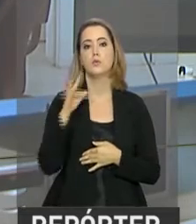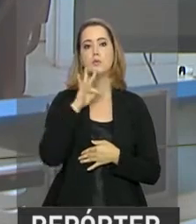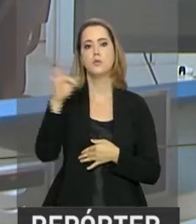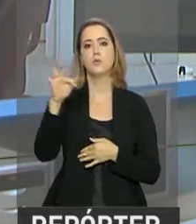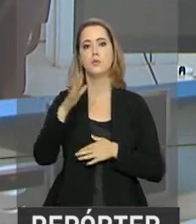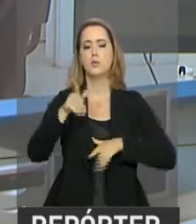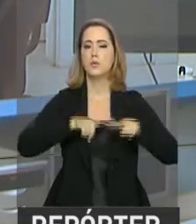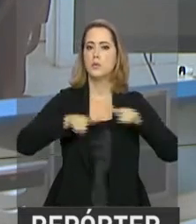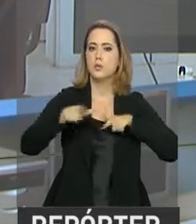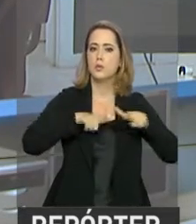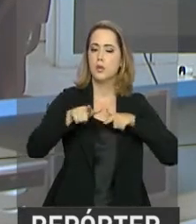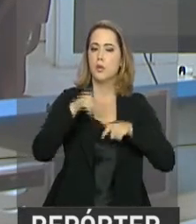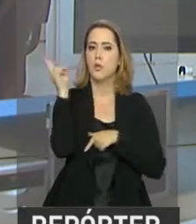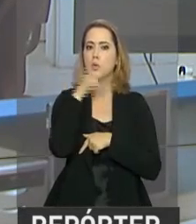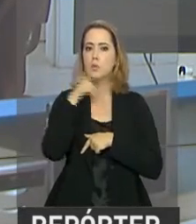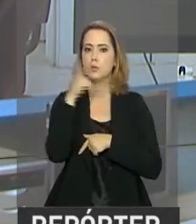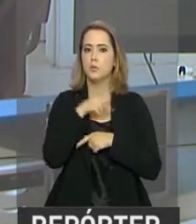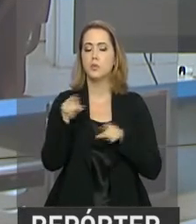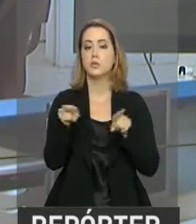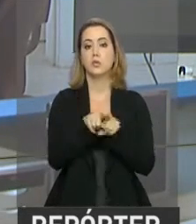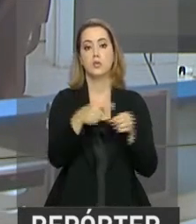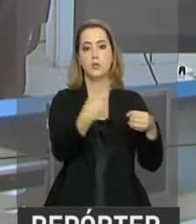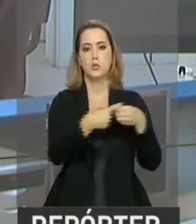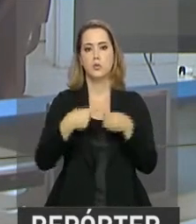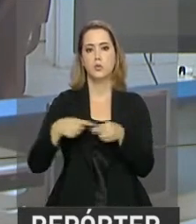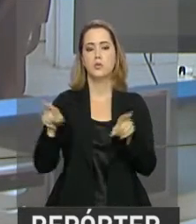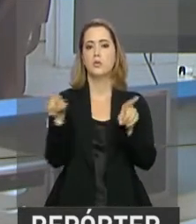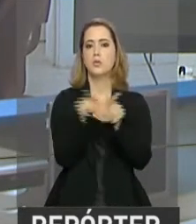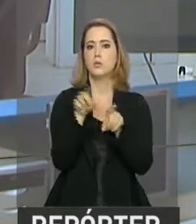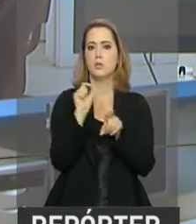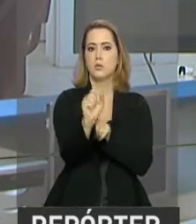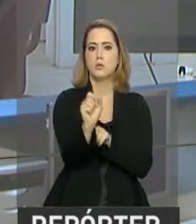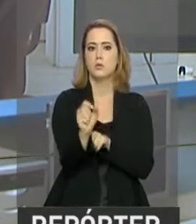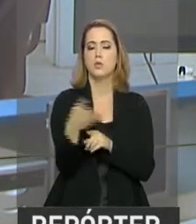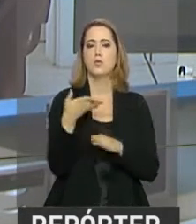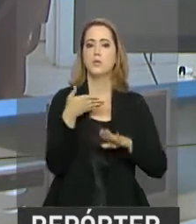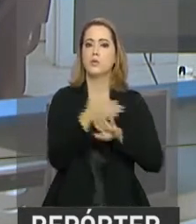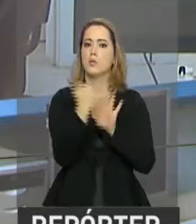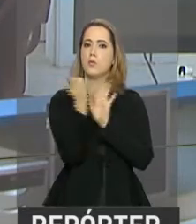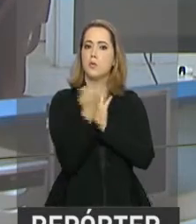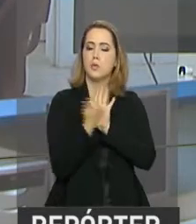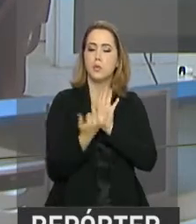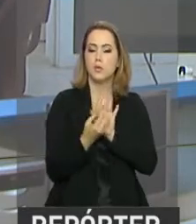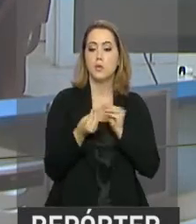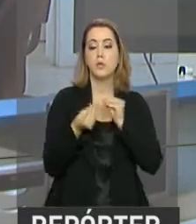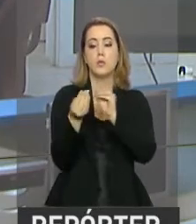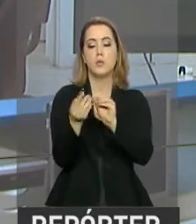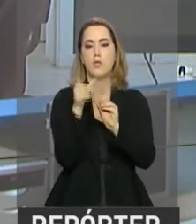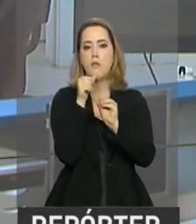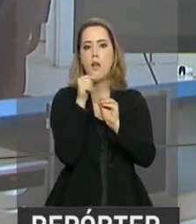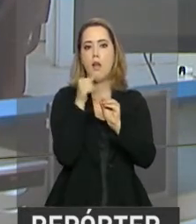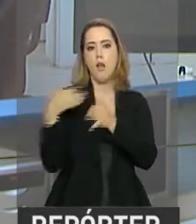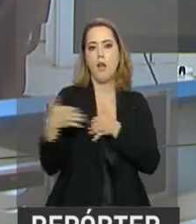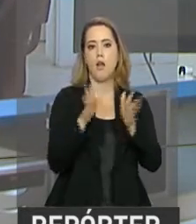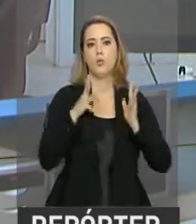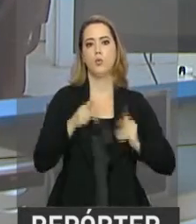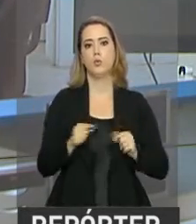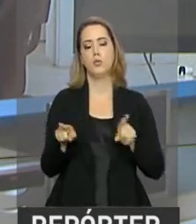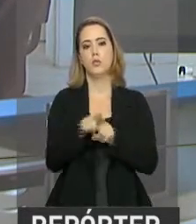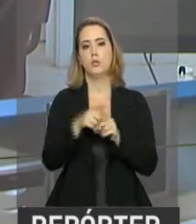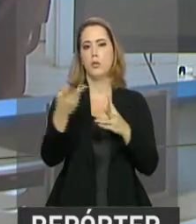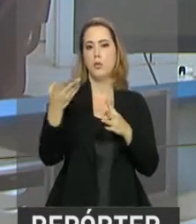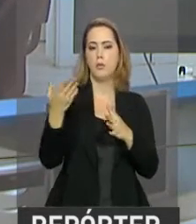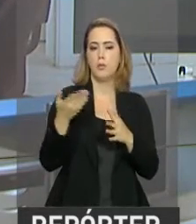ações de emergência os municípios também podem ter acesso a programas de fornecimento de água além de renegociação de